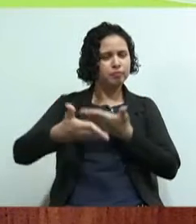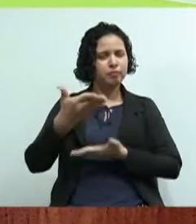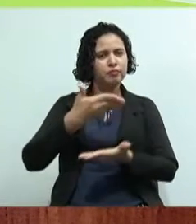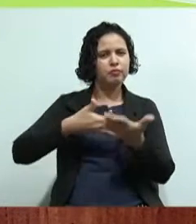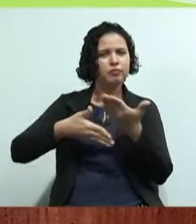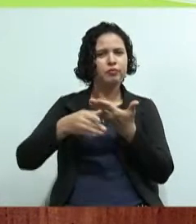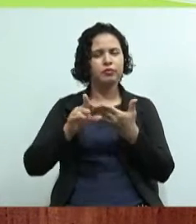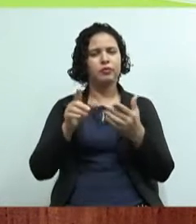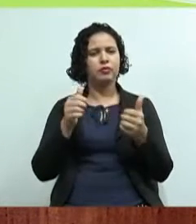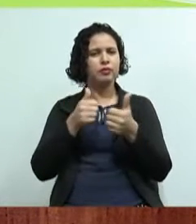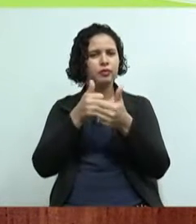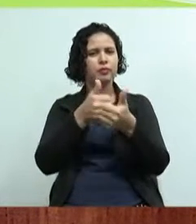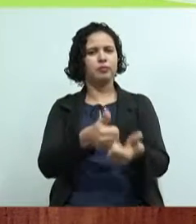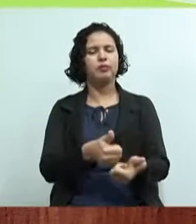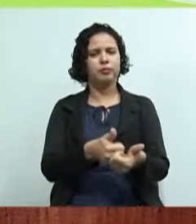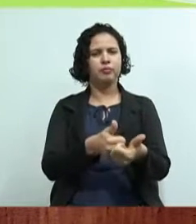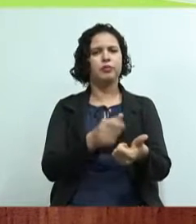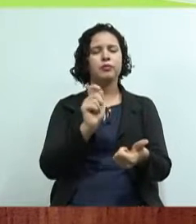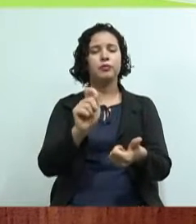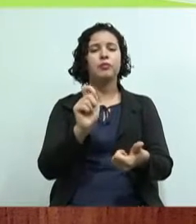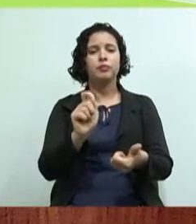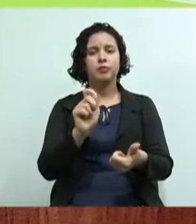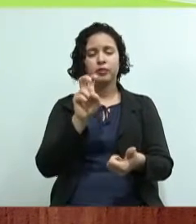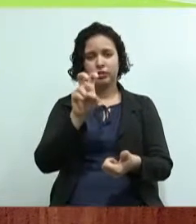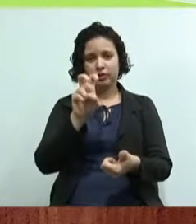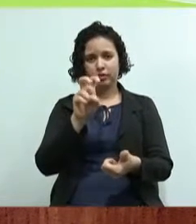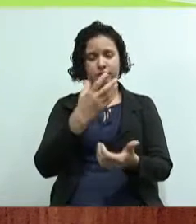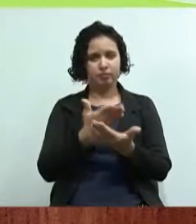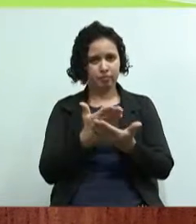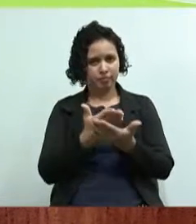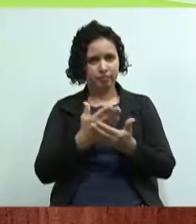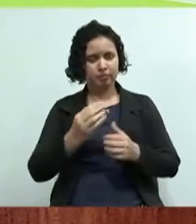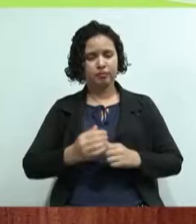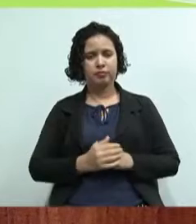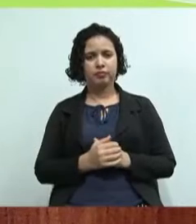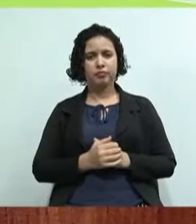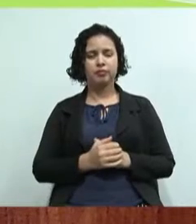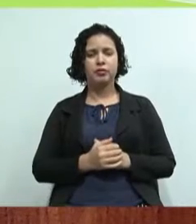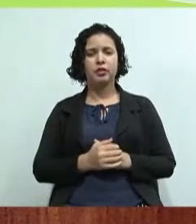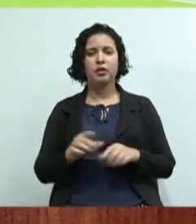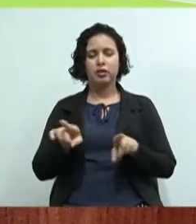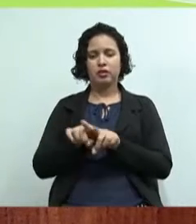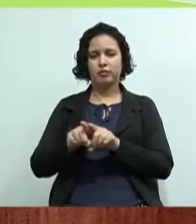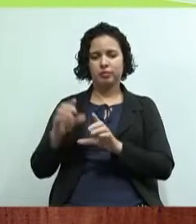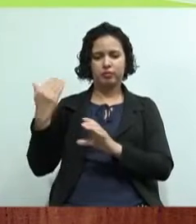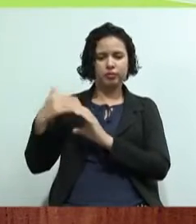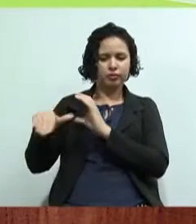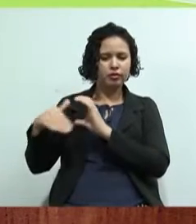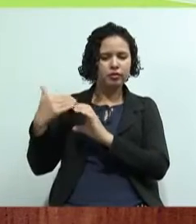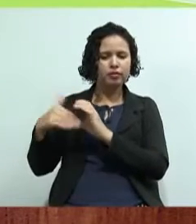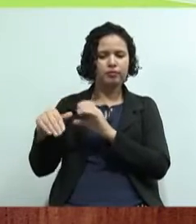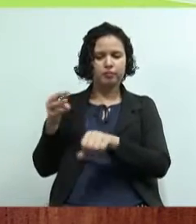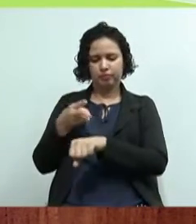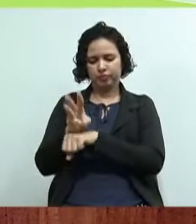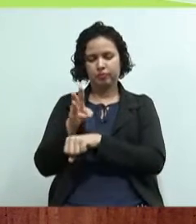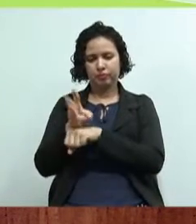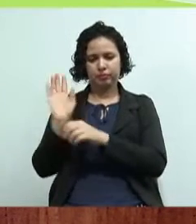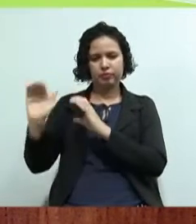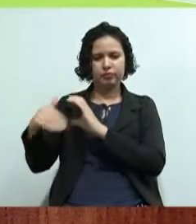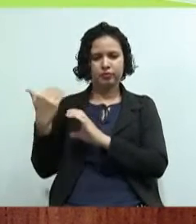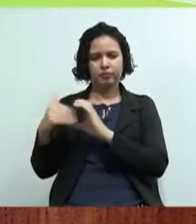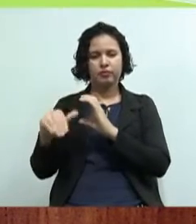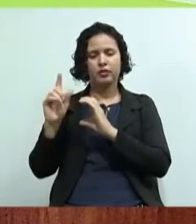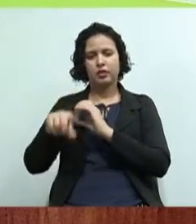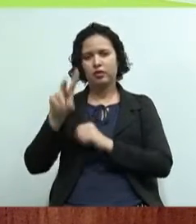pouquinho e acompanhando o desenrolar dessa quinta teleaula. Eu vou estar acompanhando vocês no chat, então, como é a aula